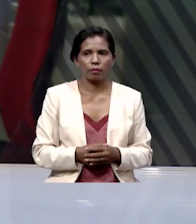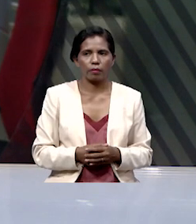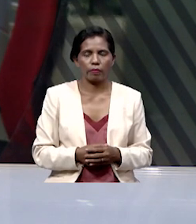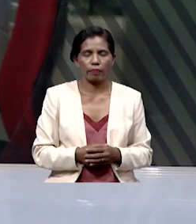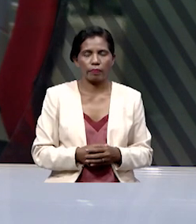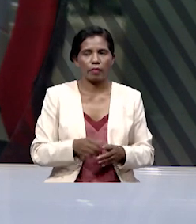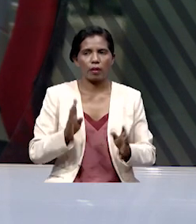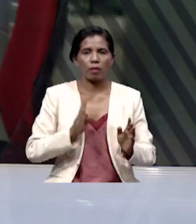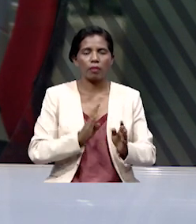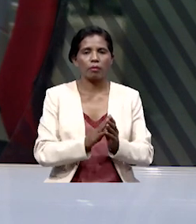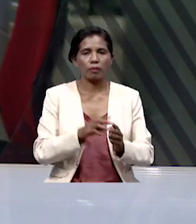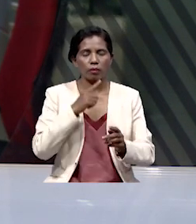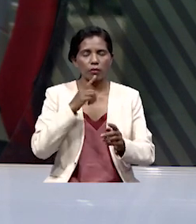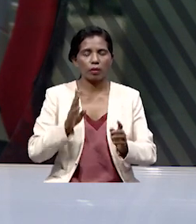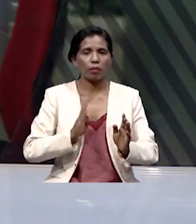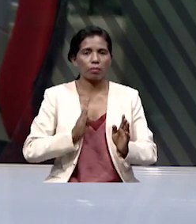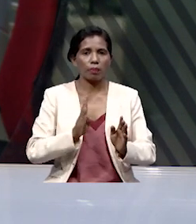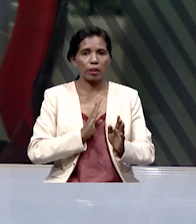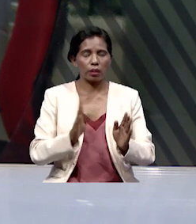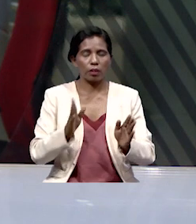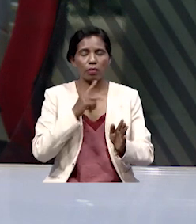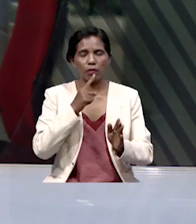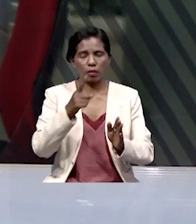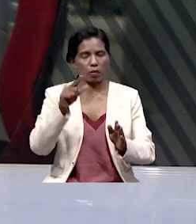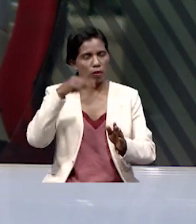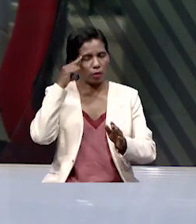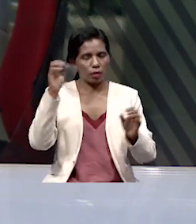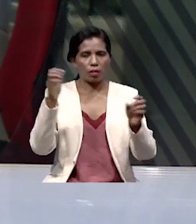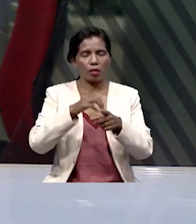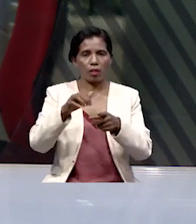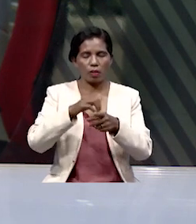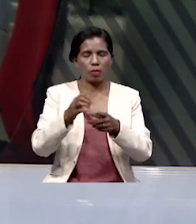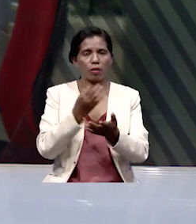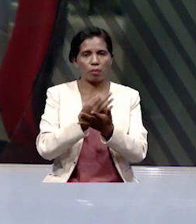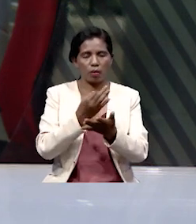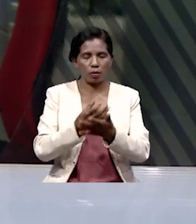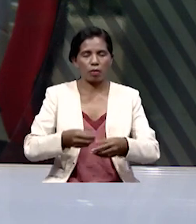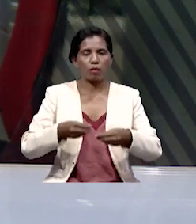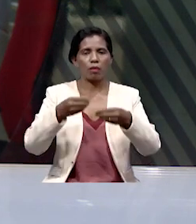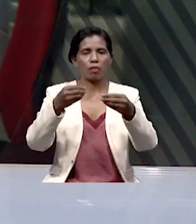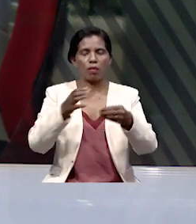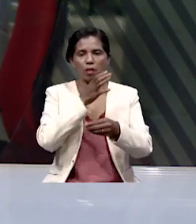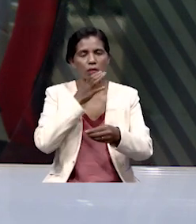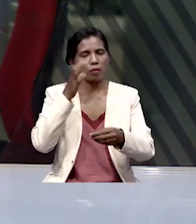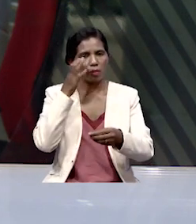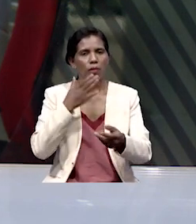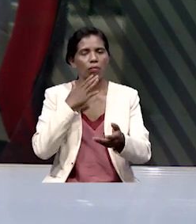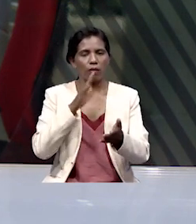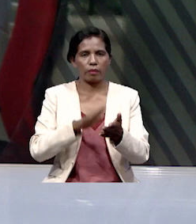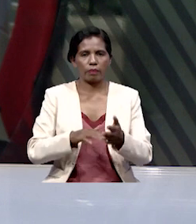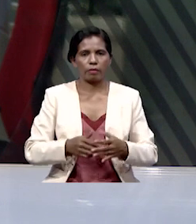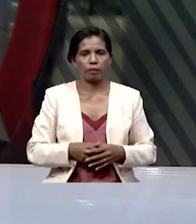Empresário Rui Castro considera governo na prática e orçamento onde prioritiza setor agricultura.